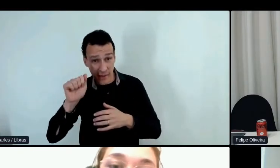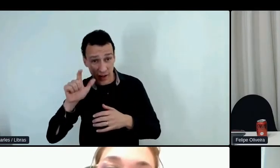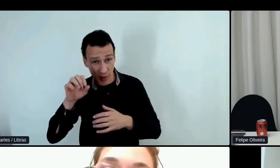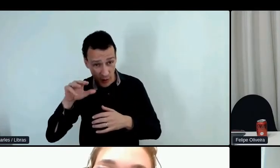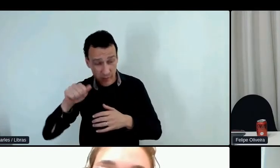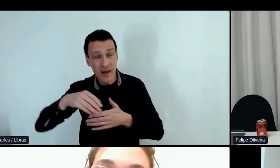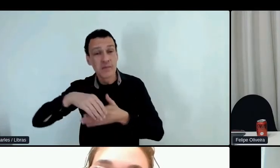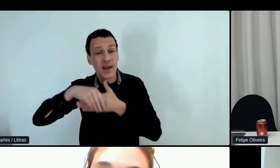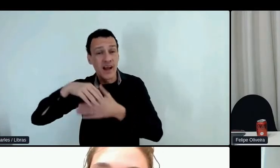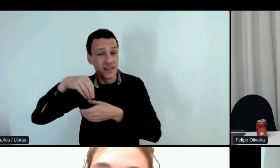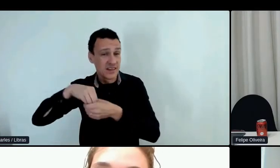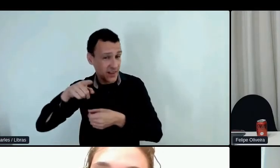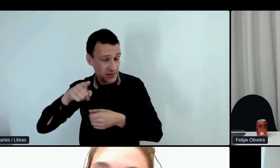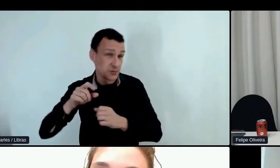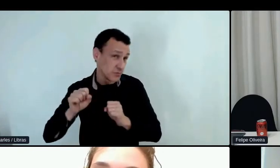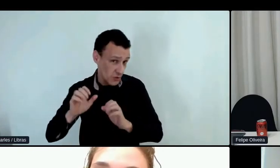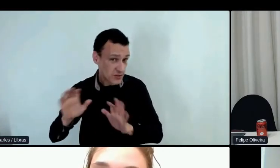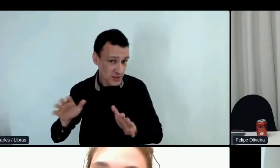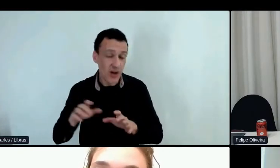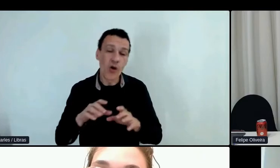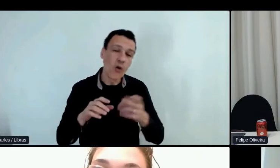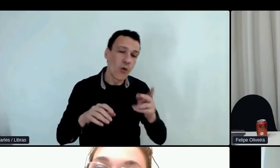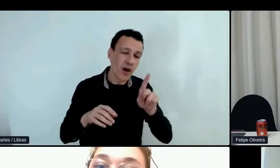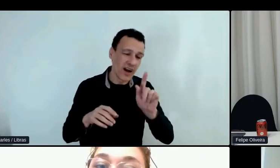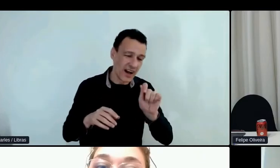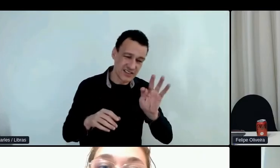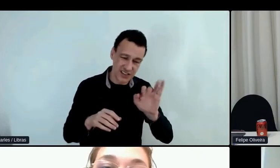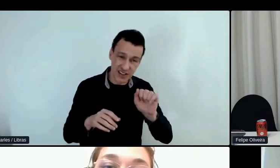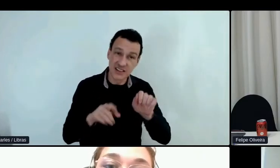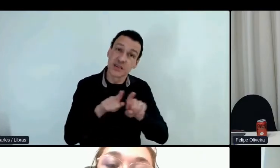que o professor, nesse estágio de carreira,